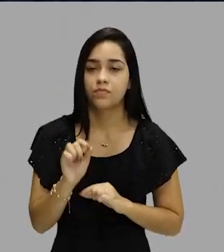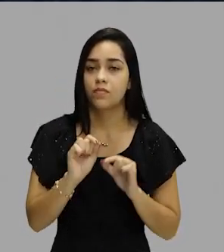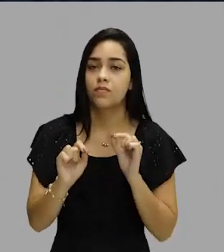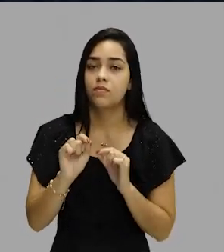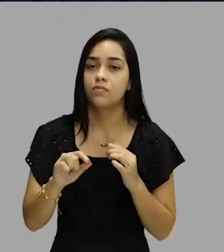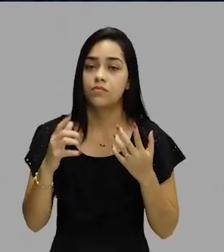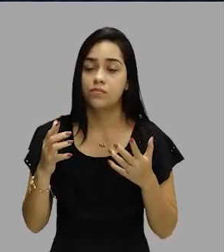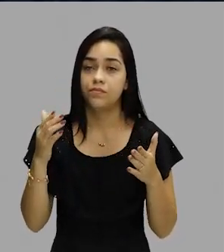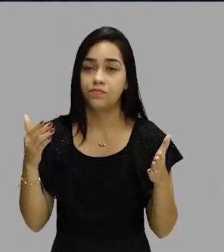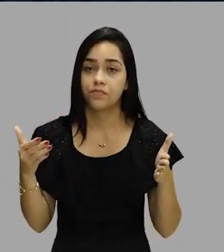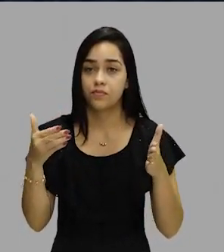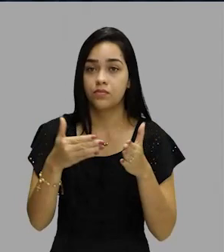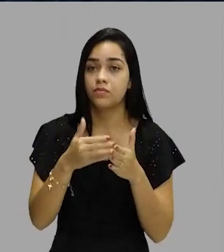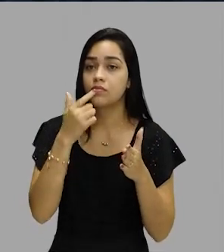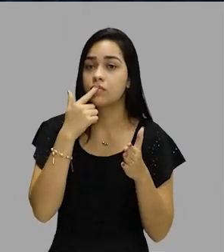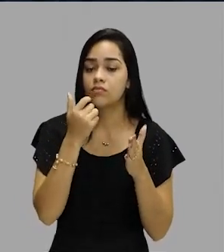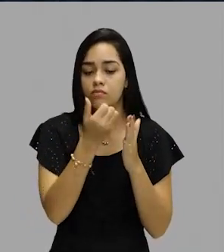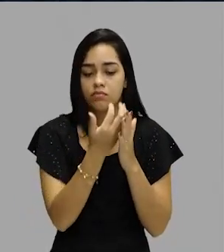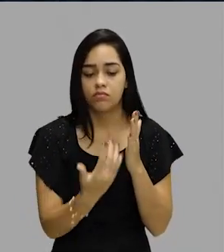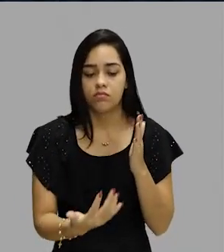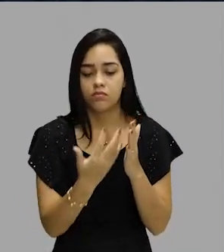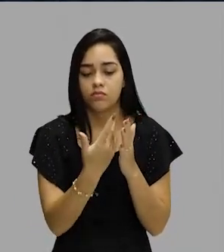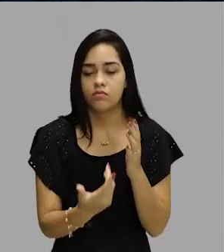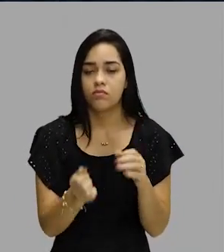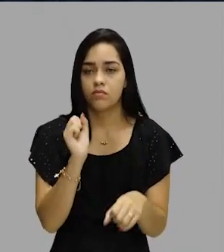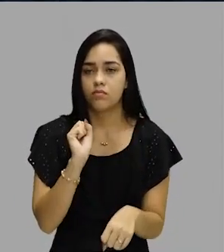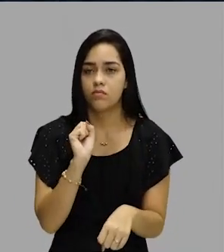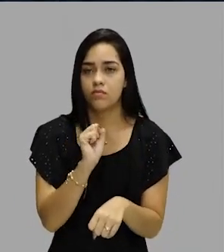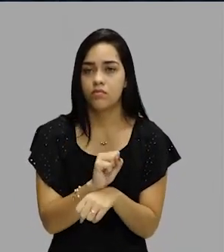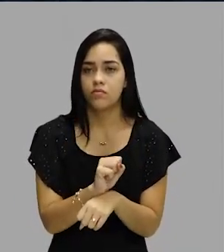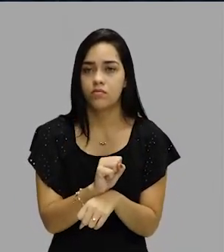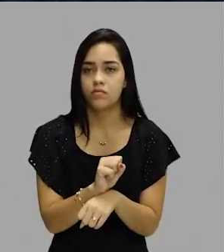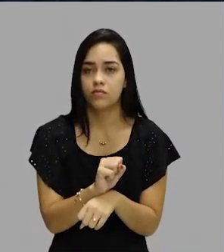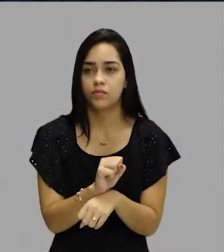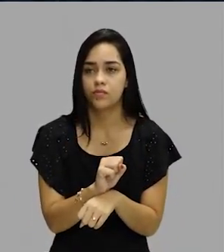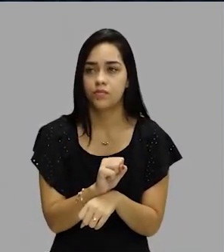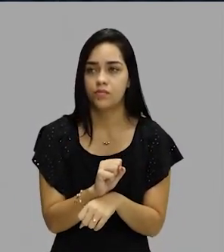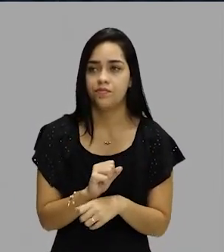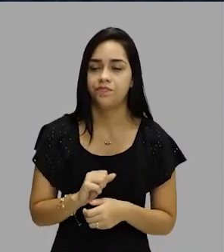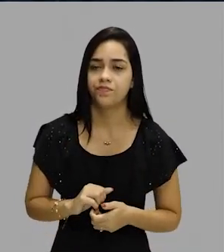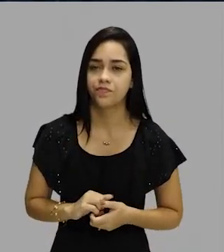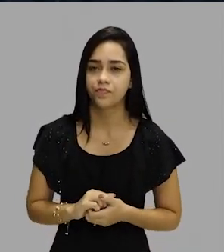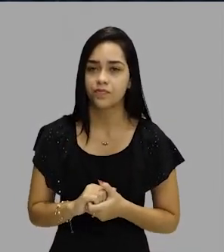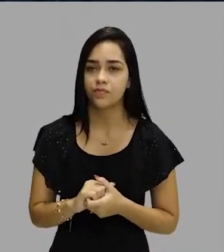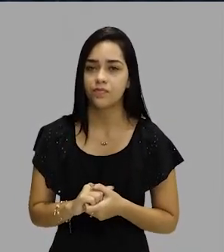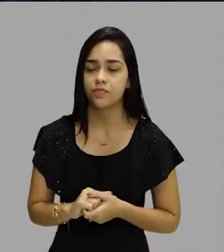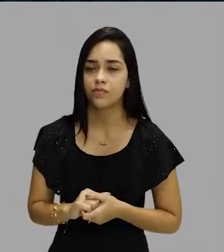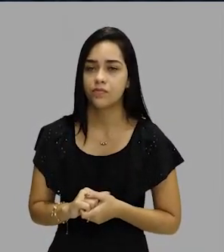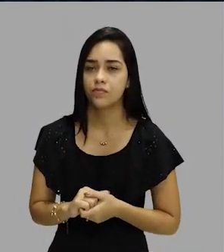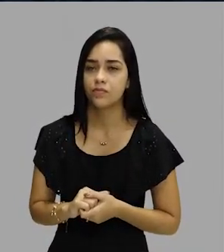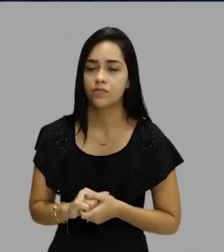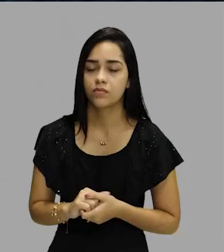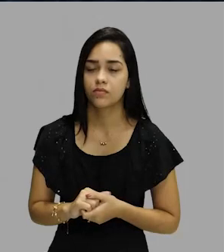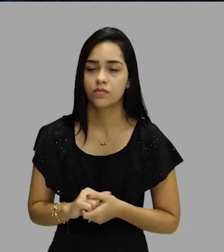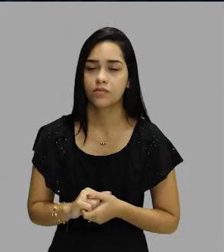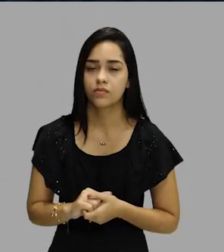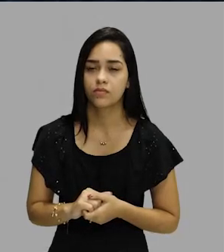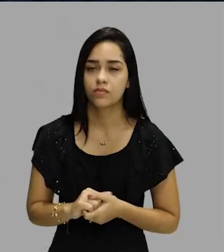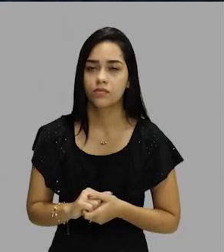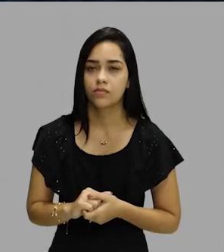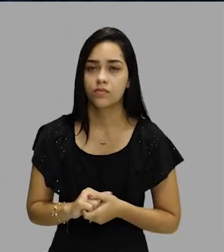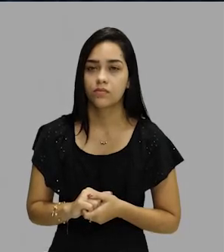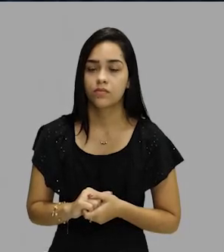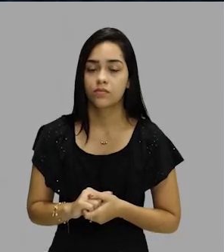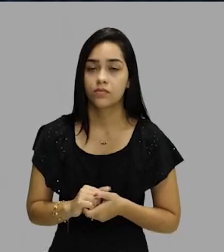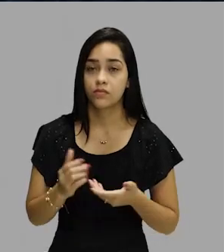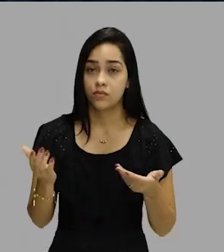teiazinha de fibrina, ela vai prender as hemácias que estão passando. As hemácias que são os glóbulos vermelhos.